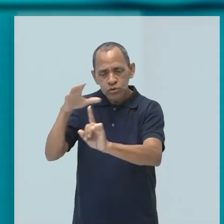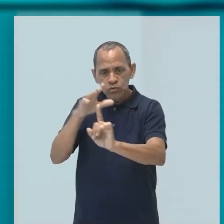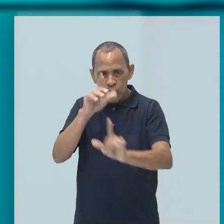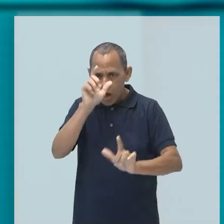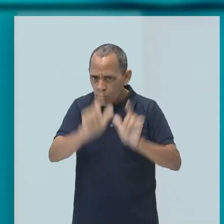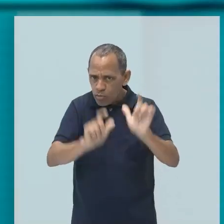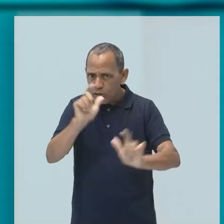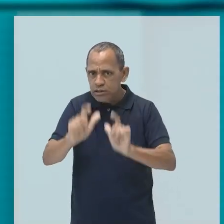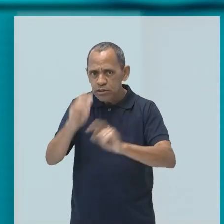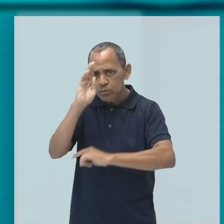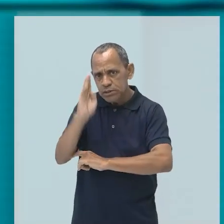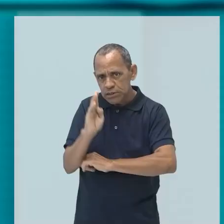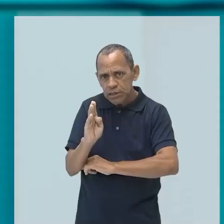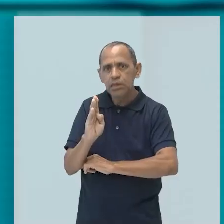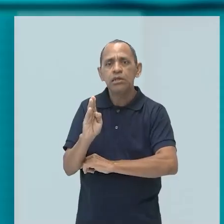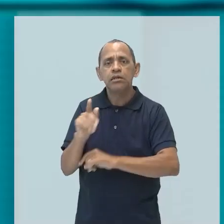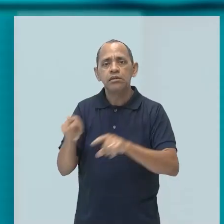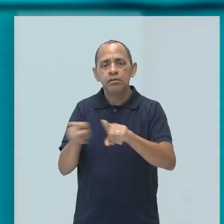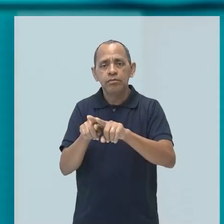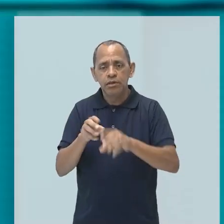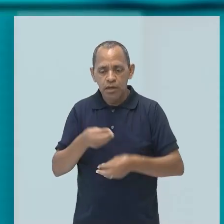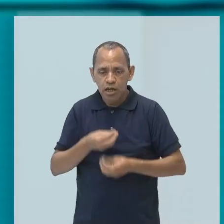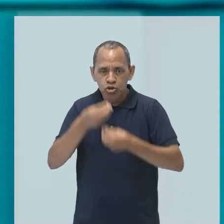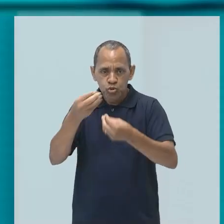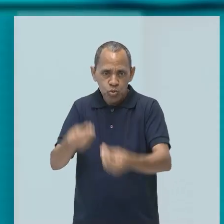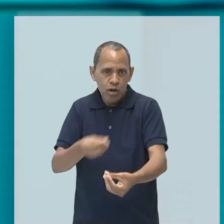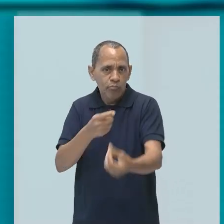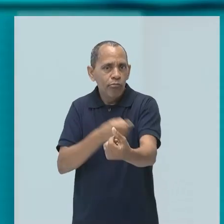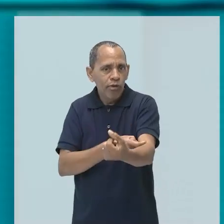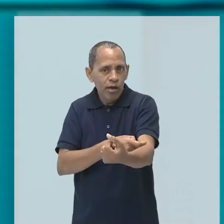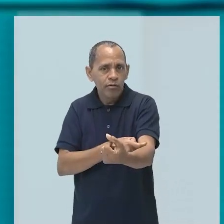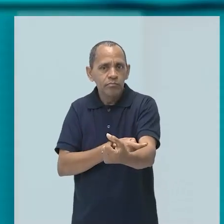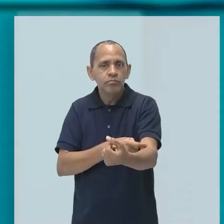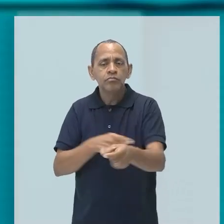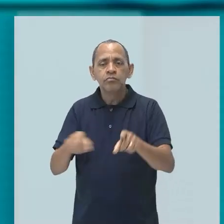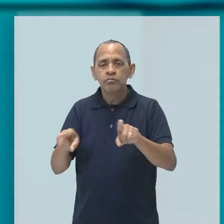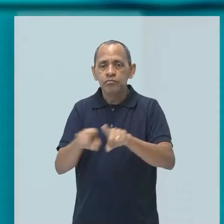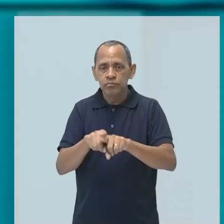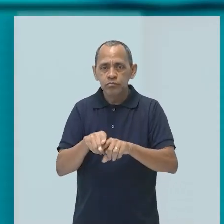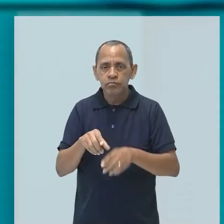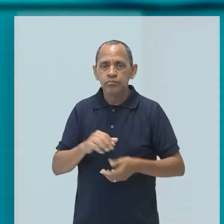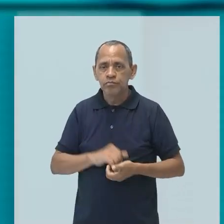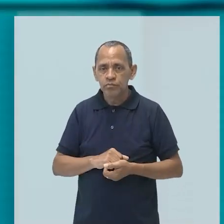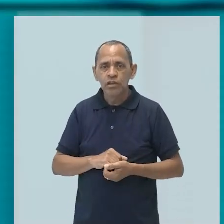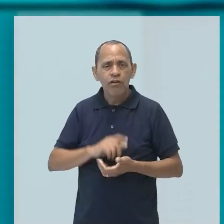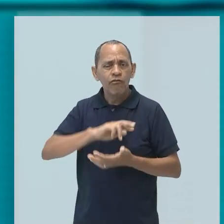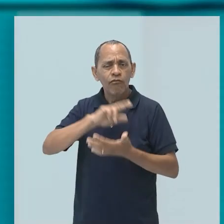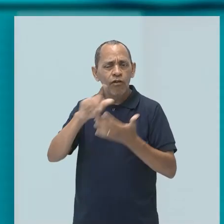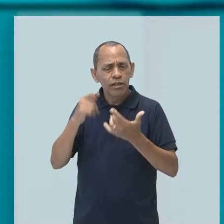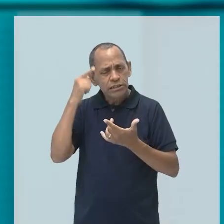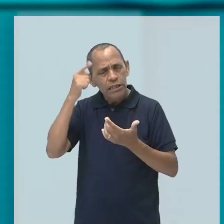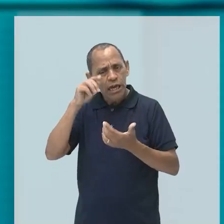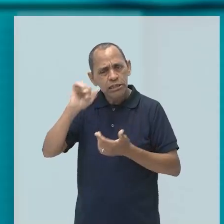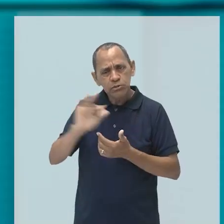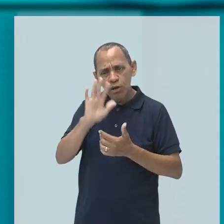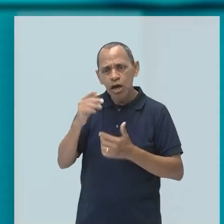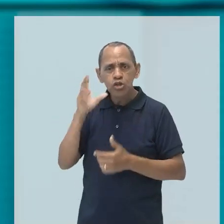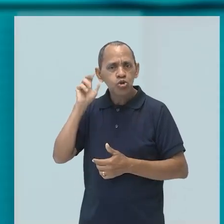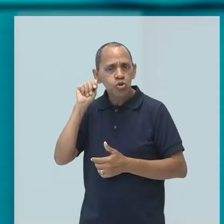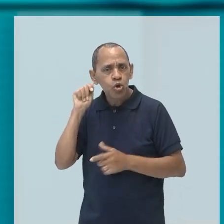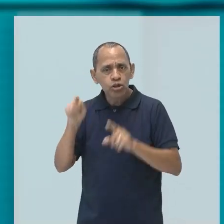população brasileira a doar sangue. E assim ocorrem outras propagandas também. Diversas ideias, imagens, sons